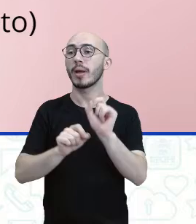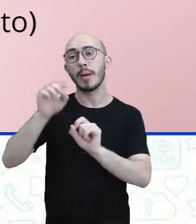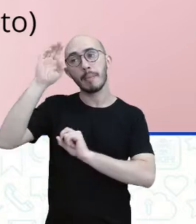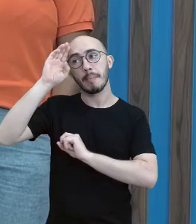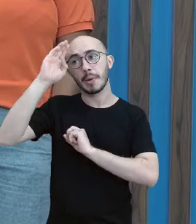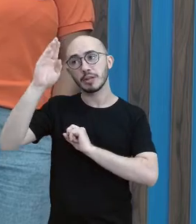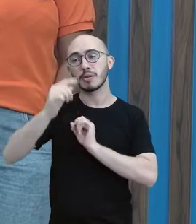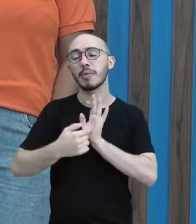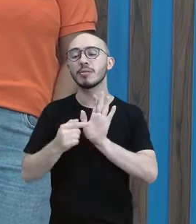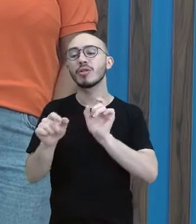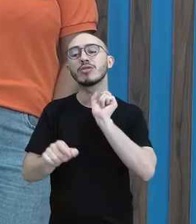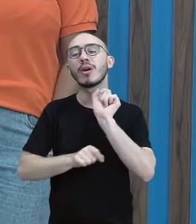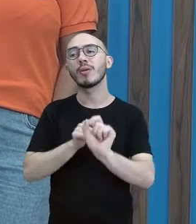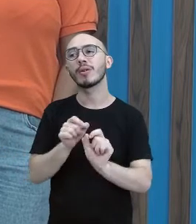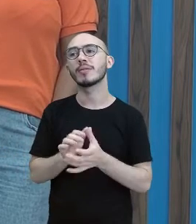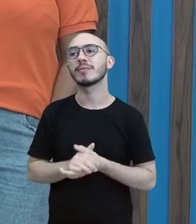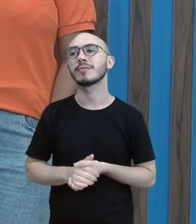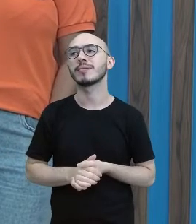principalmente